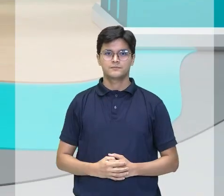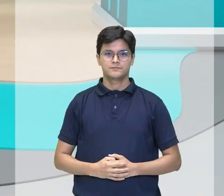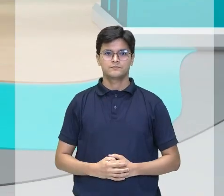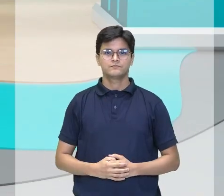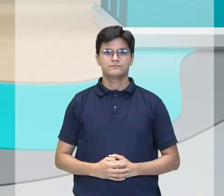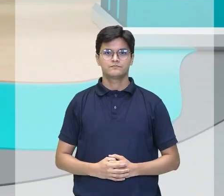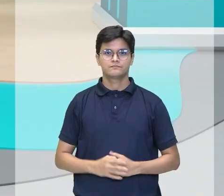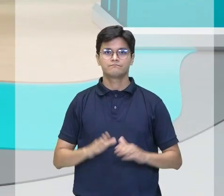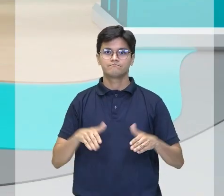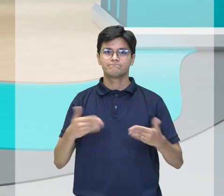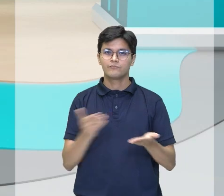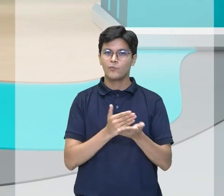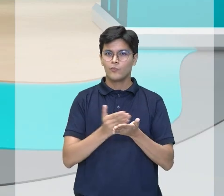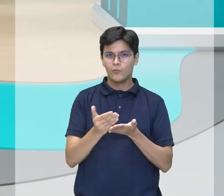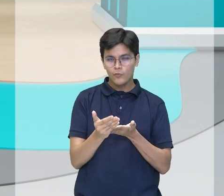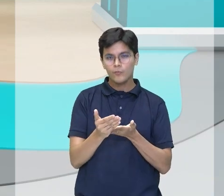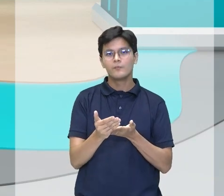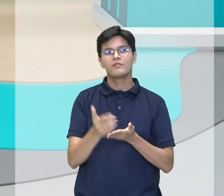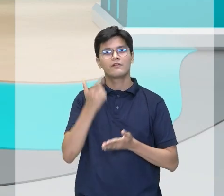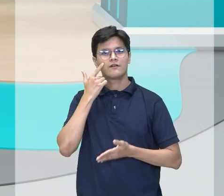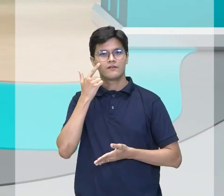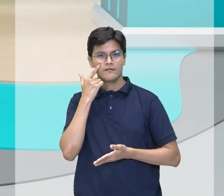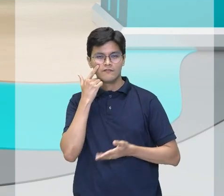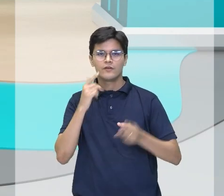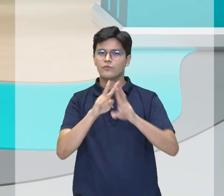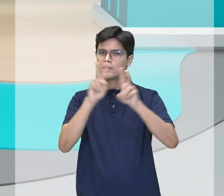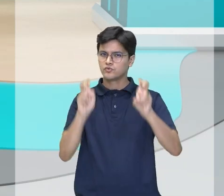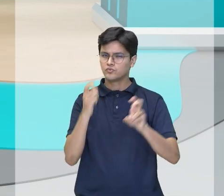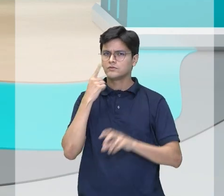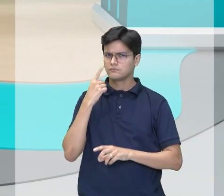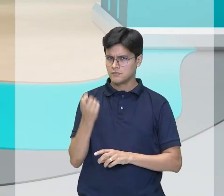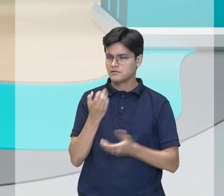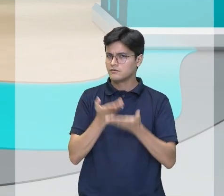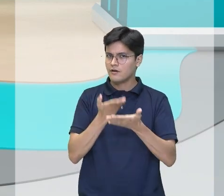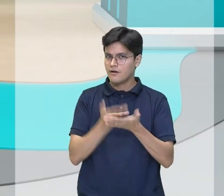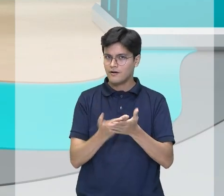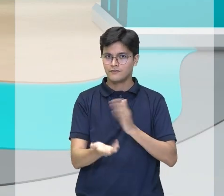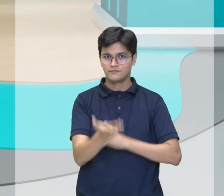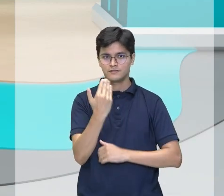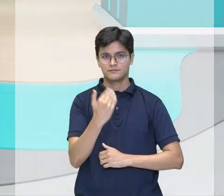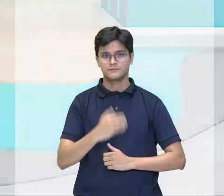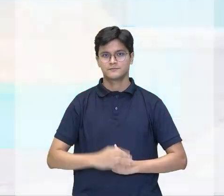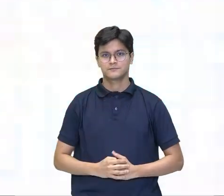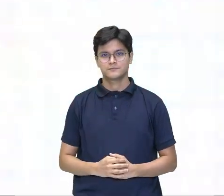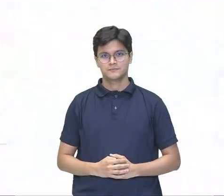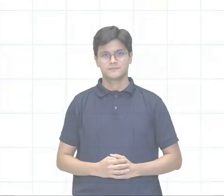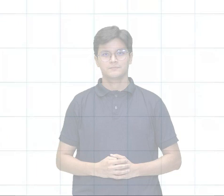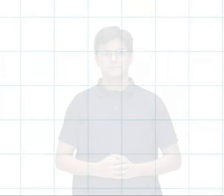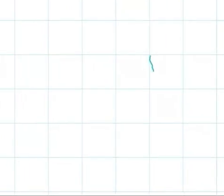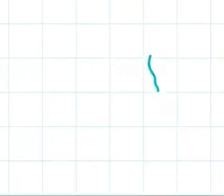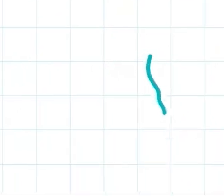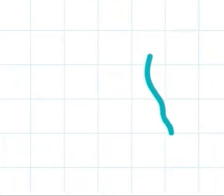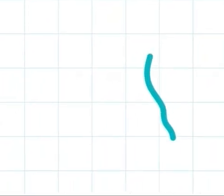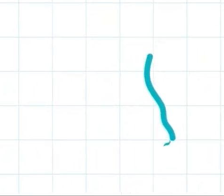este assunto e tá bem interessante a nossa aula. Let's go!